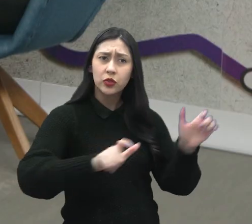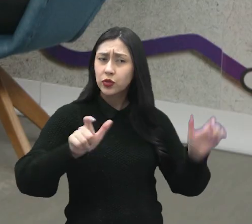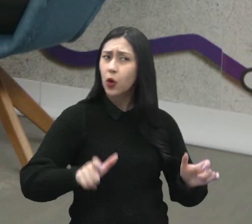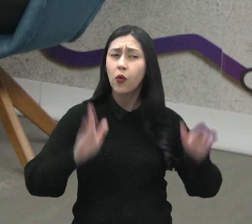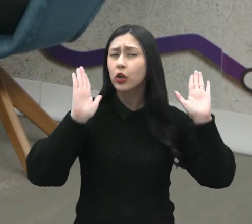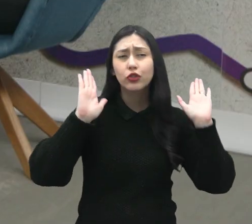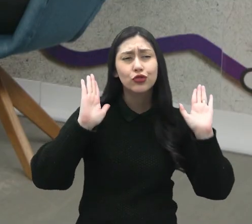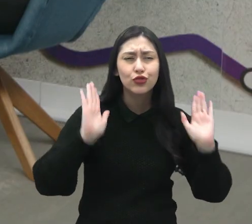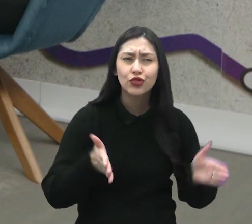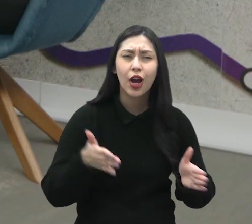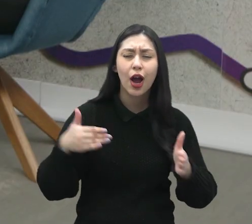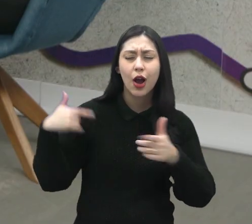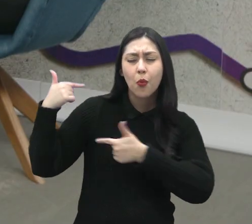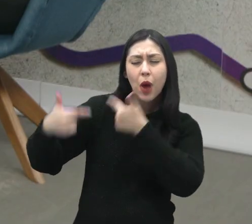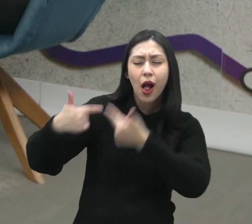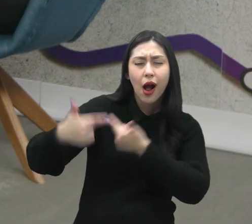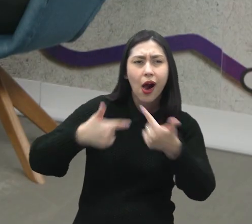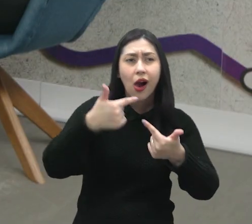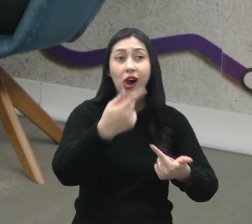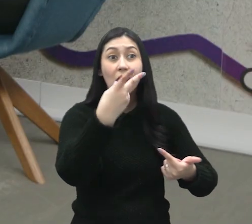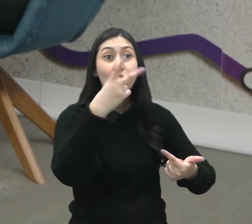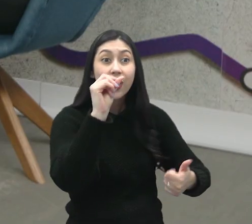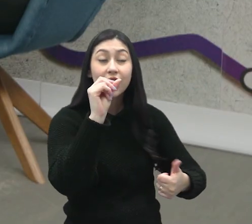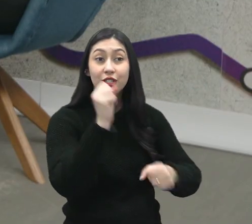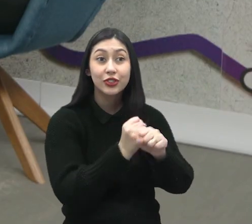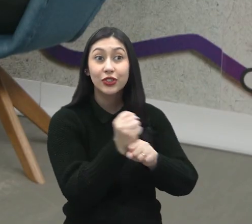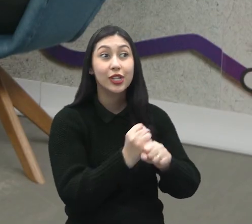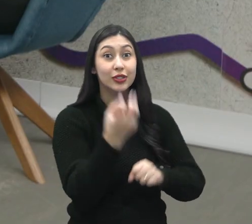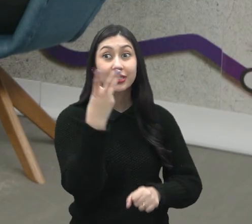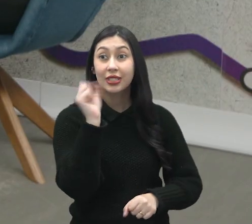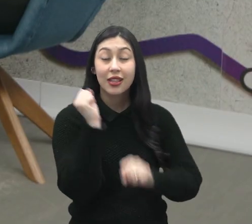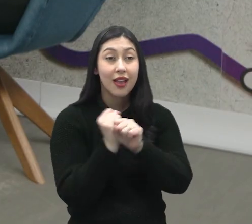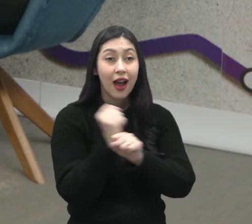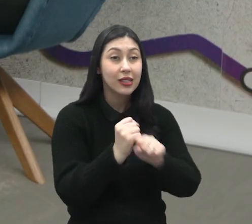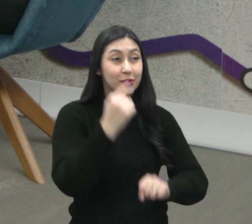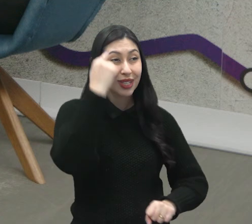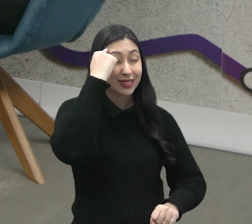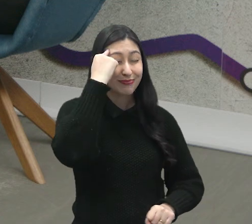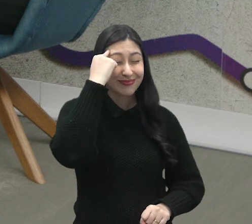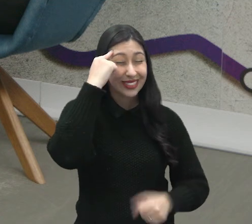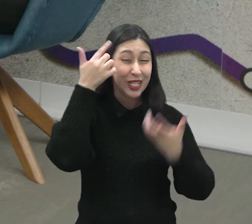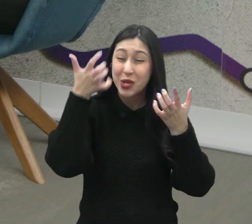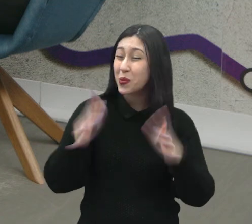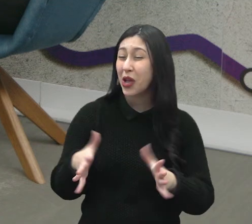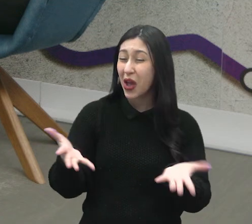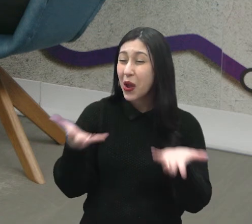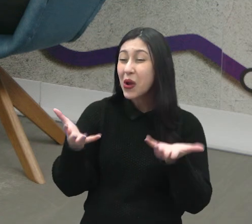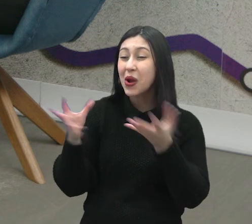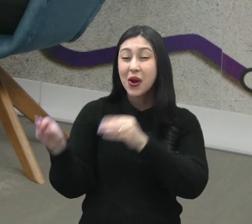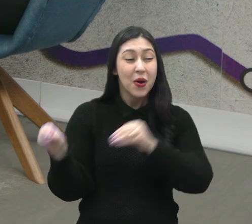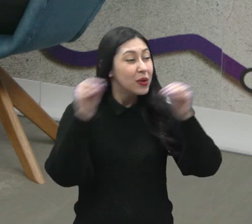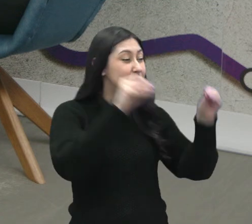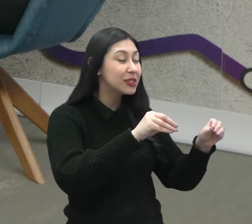carreira sólida, às vezes 20, 30 anos de profissão, falar, não é isso que eu quero fazer uma transição.